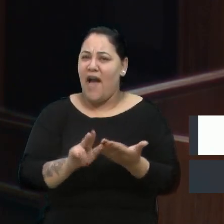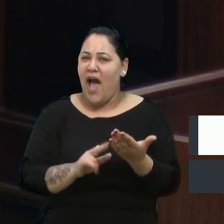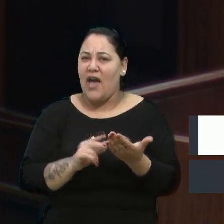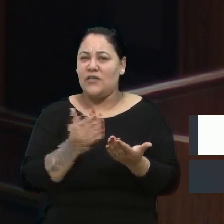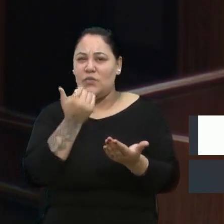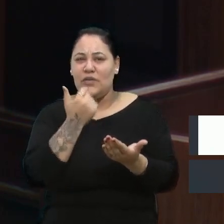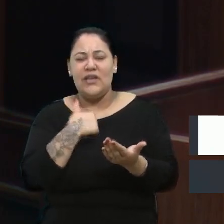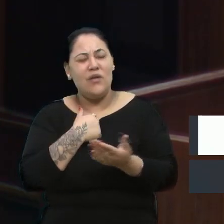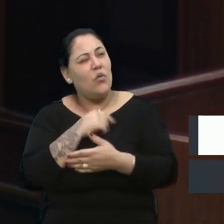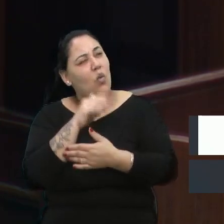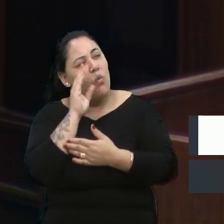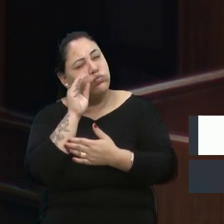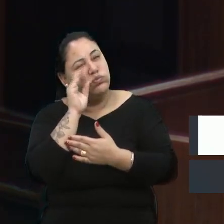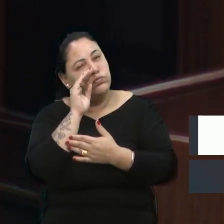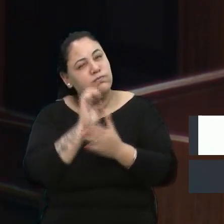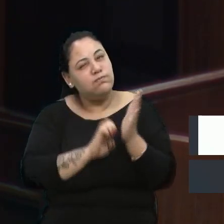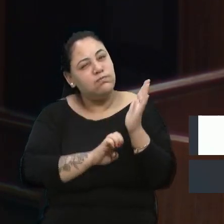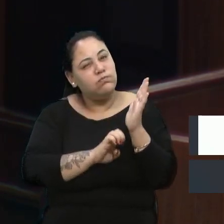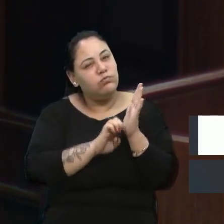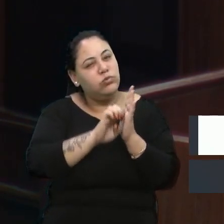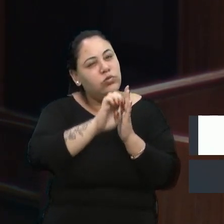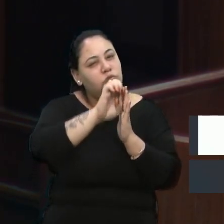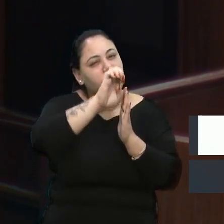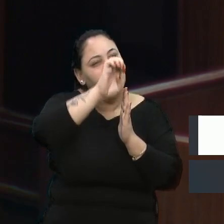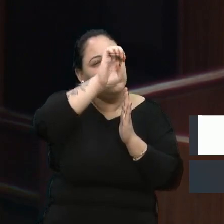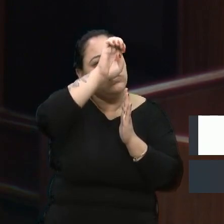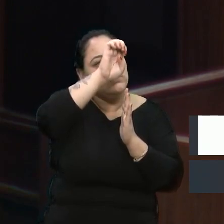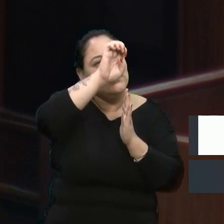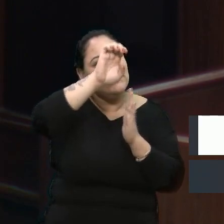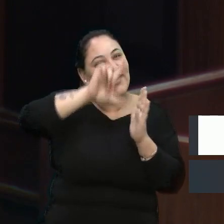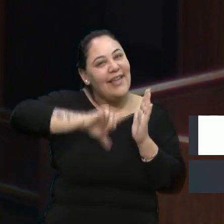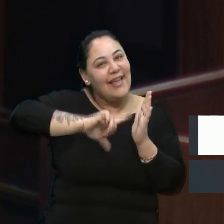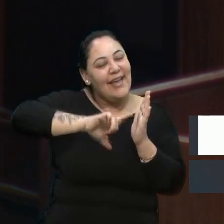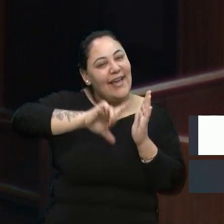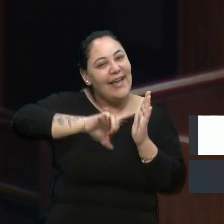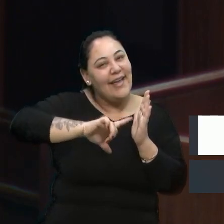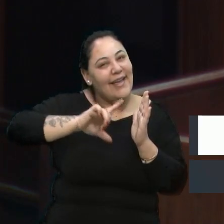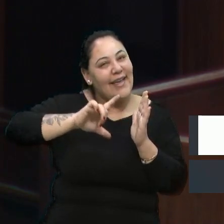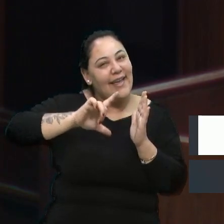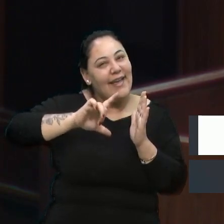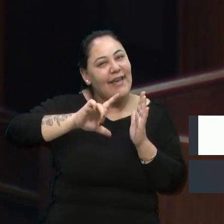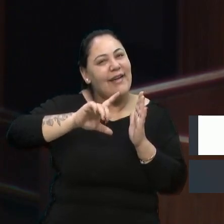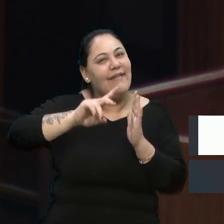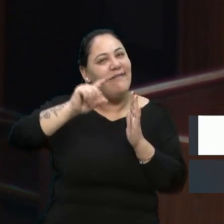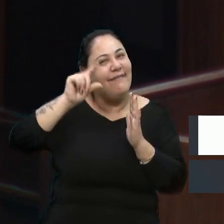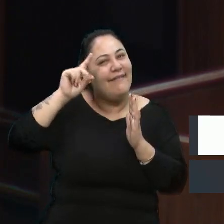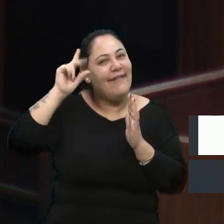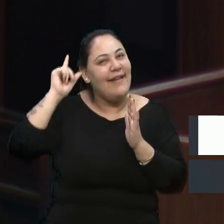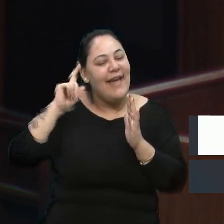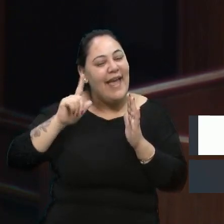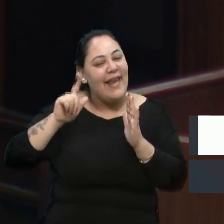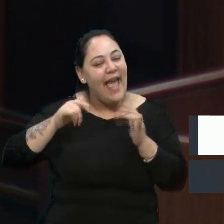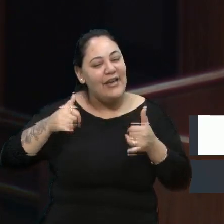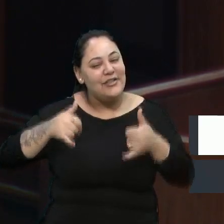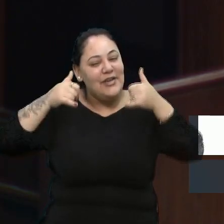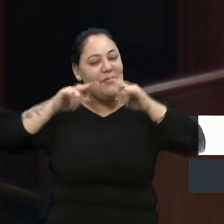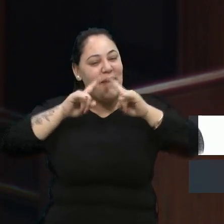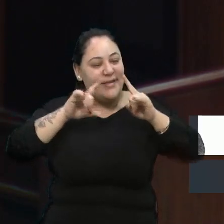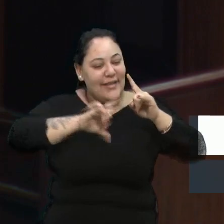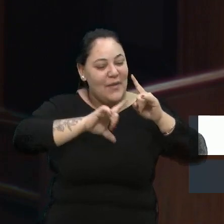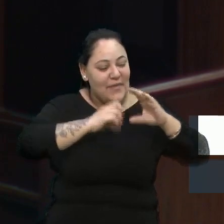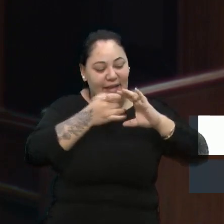o elevador, que é um elevador também raiz, né? moderno, mas que mantém as características